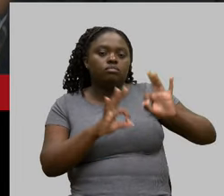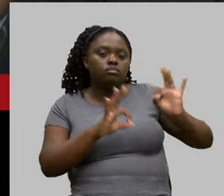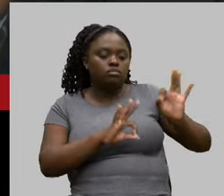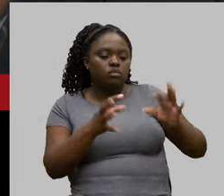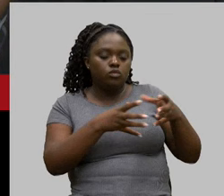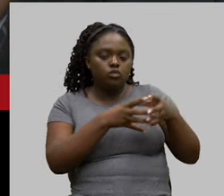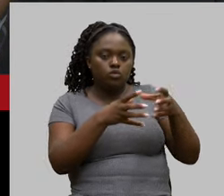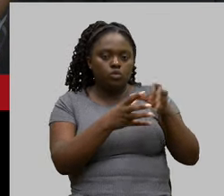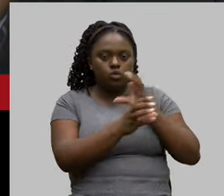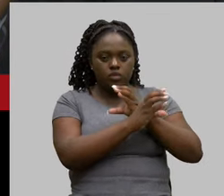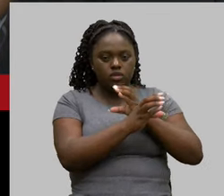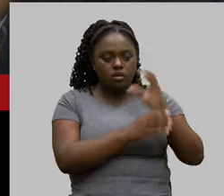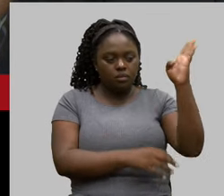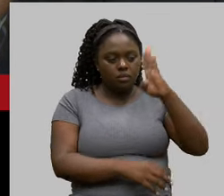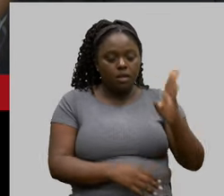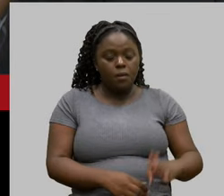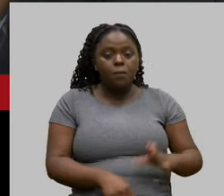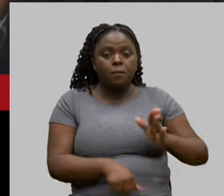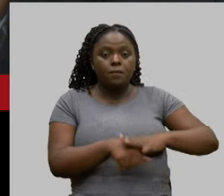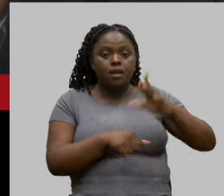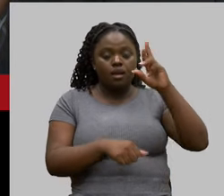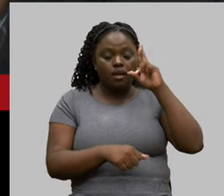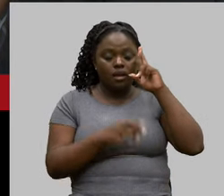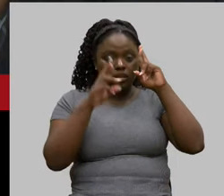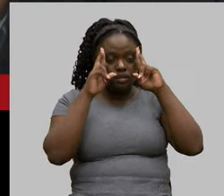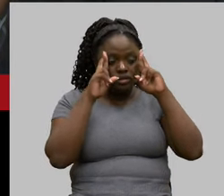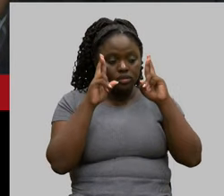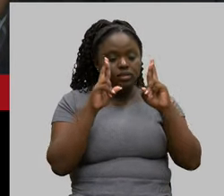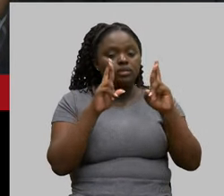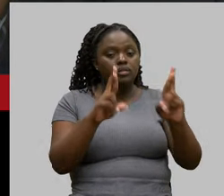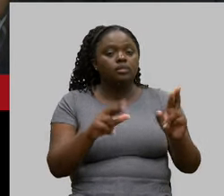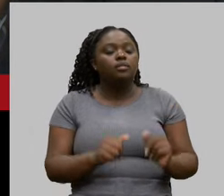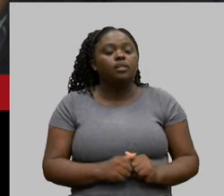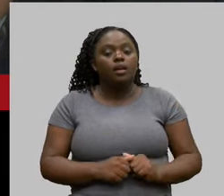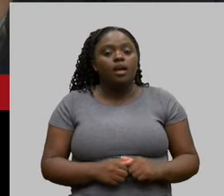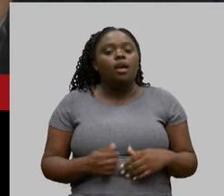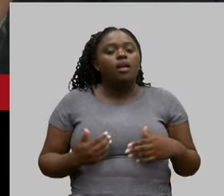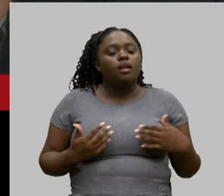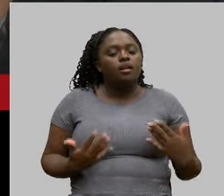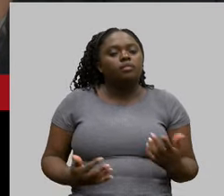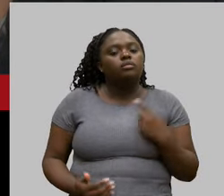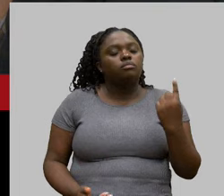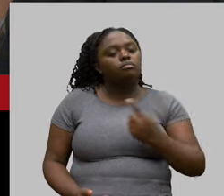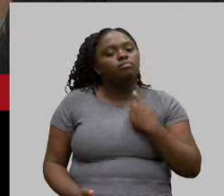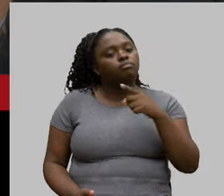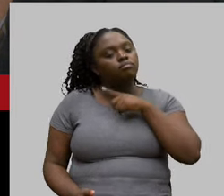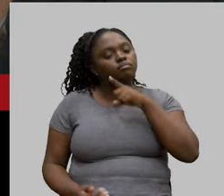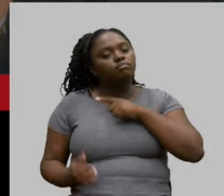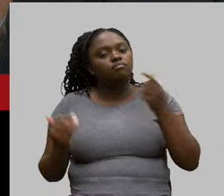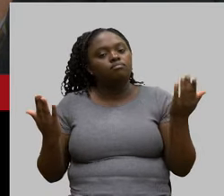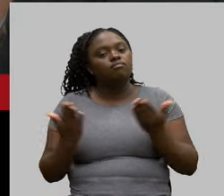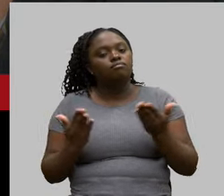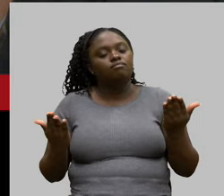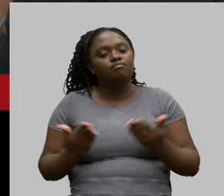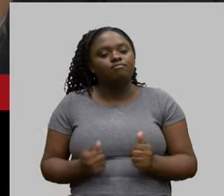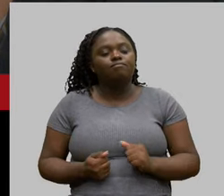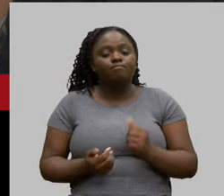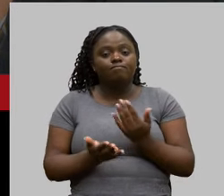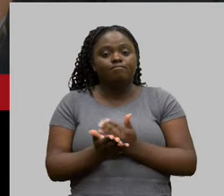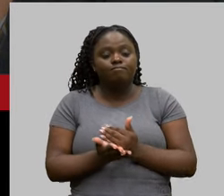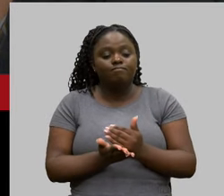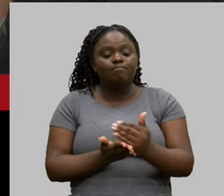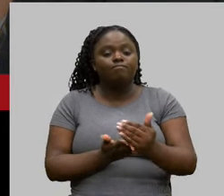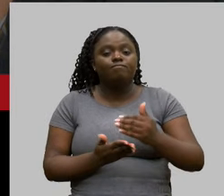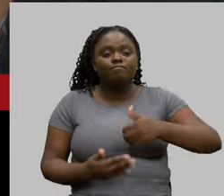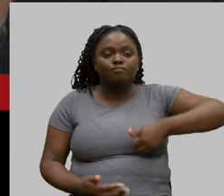Mais respeitadas também e guardando a Constituição Federal e cumprindo com este papel nós temos hoje uma iniciativa Pioneira